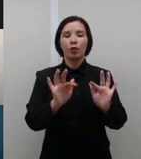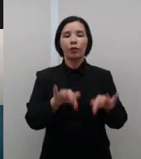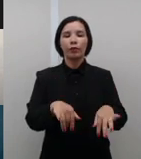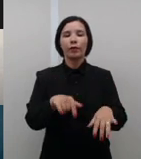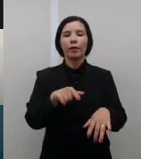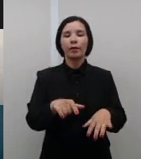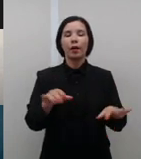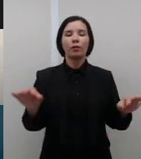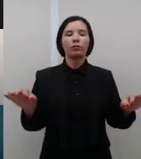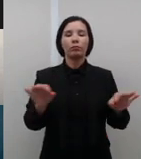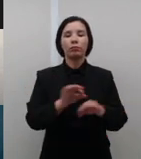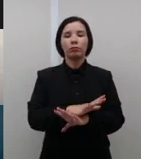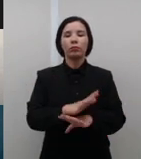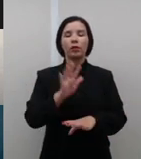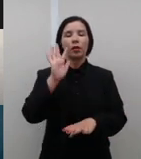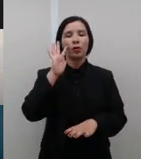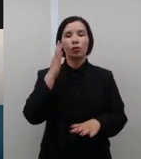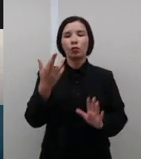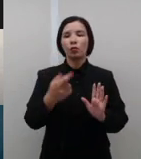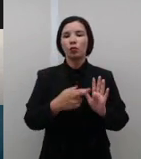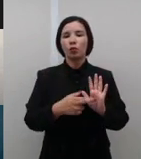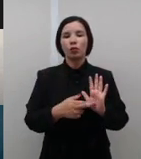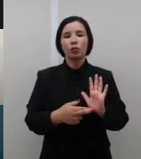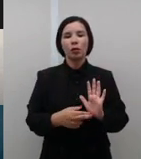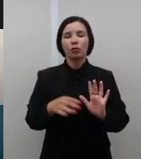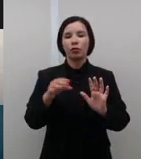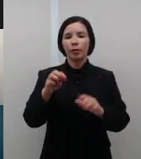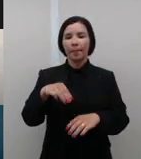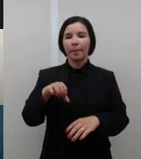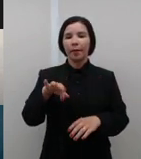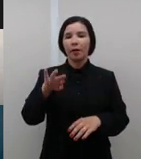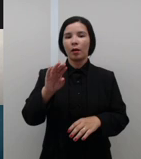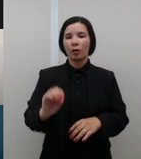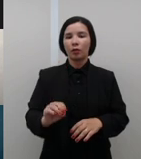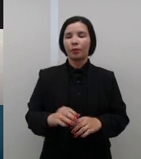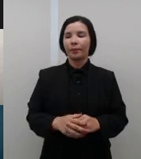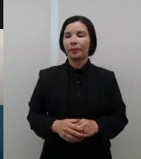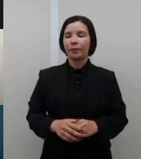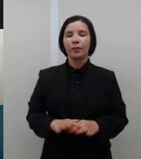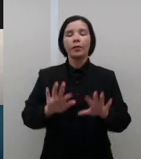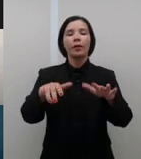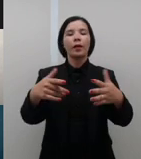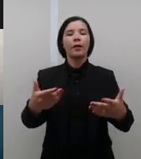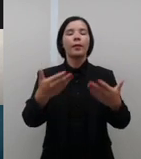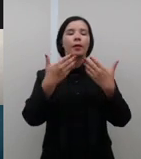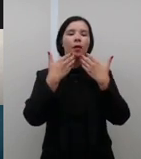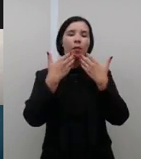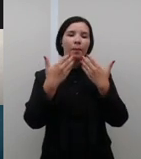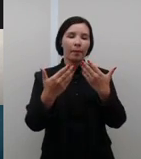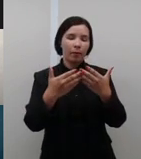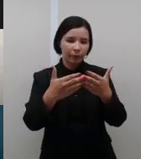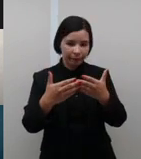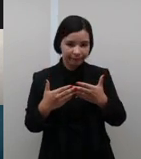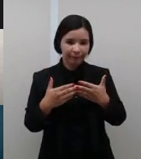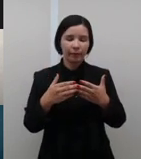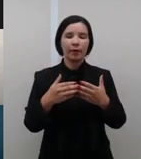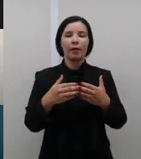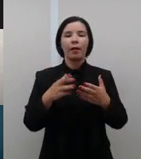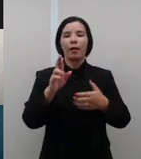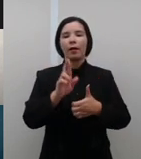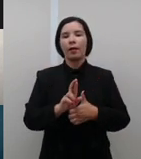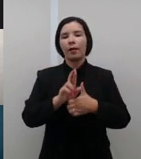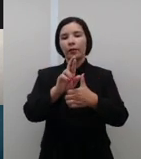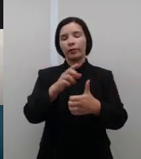sem resolução de mérito. Ante o exposto, rogando todas as vênias à eminente relatora, nego provimento ao